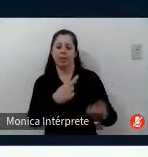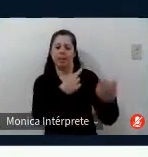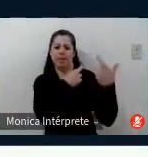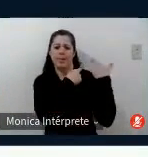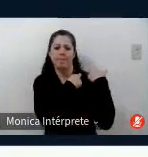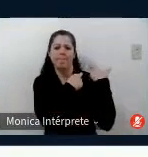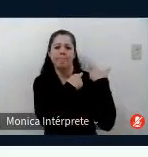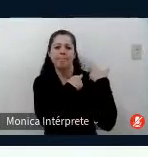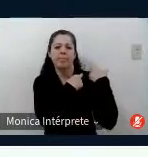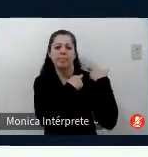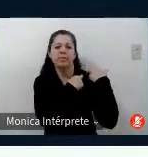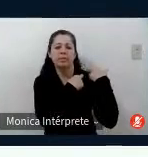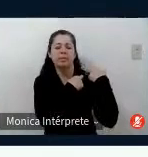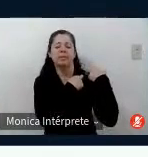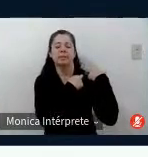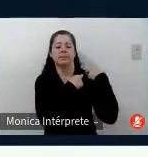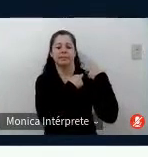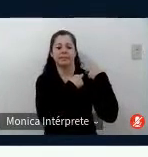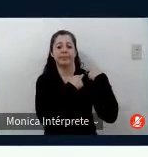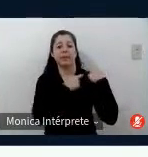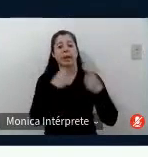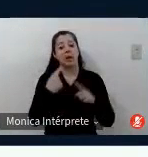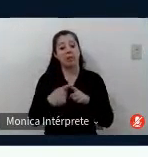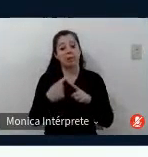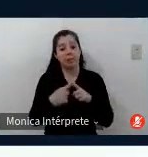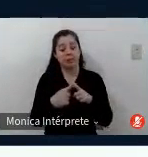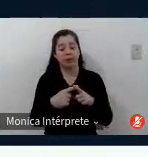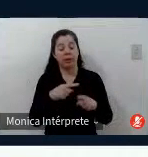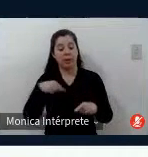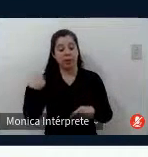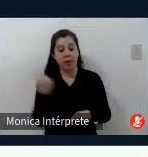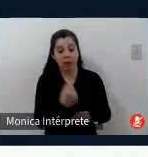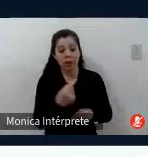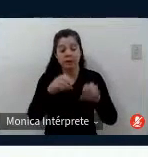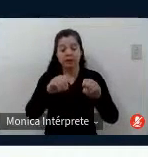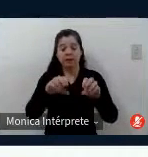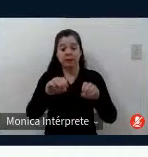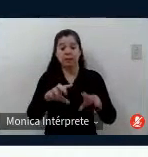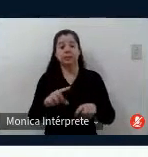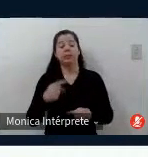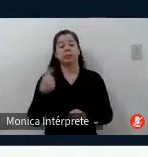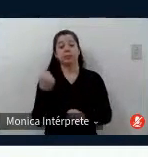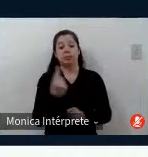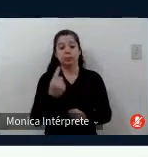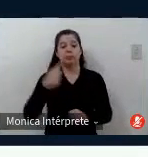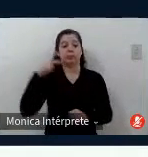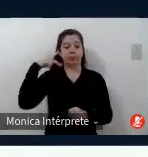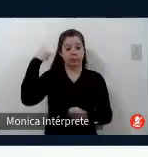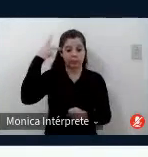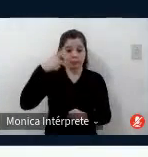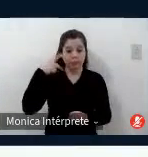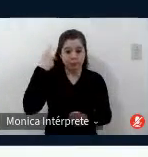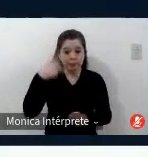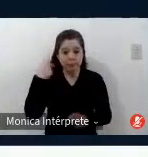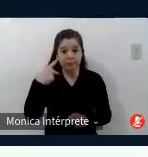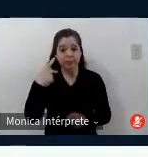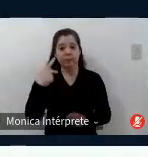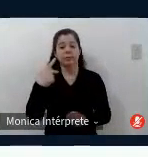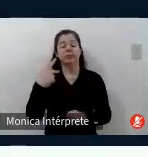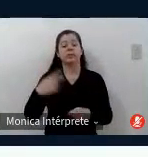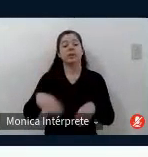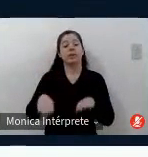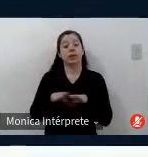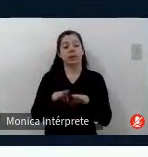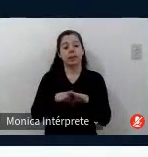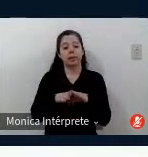atores políticos e também, né, queremos, né, e somos, né, sujeitos dessa história. Pode